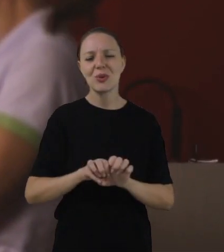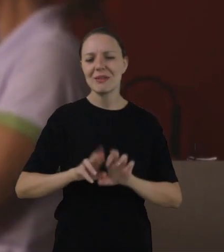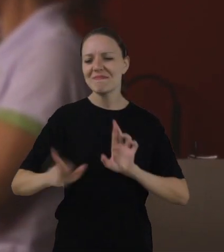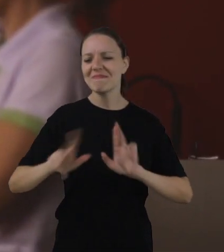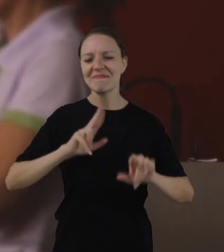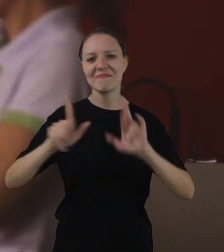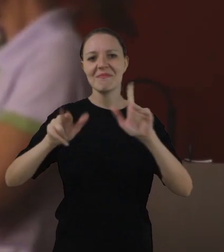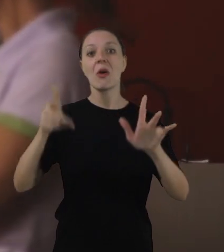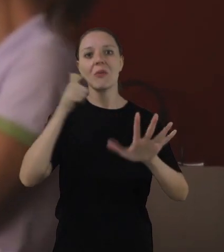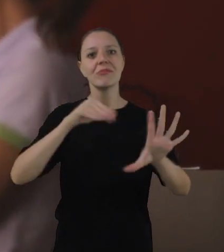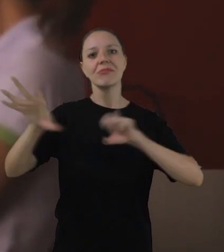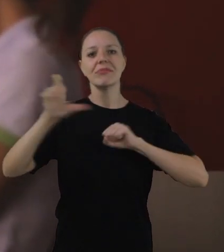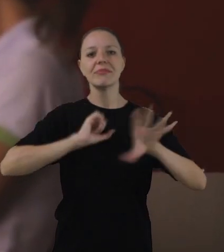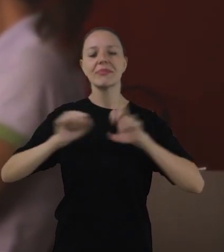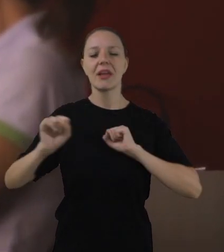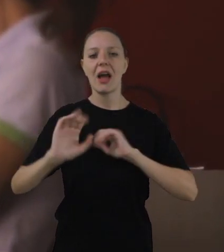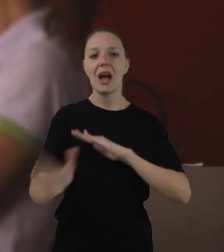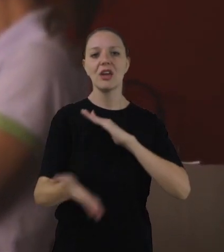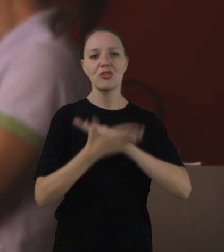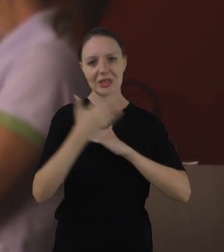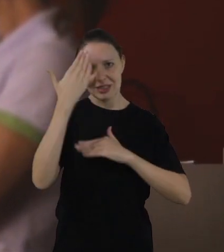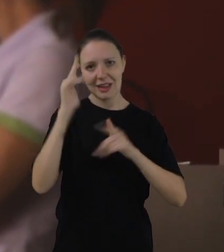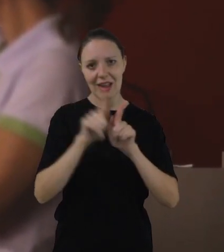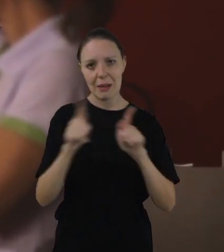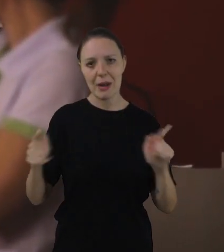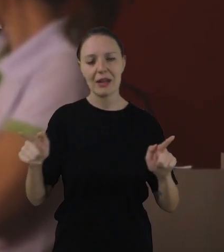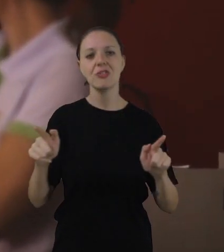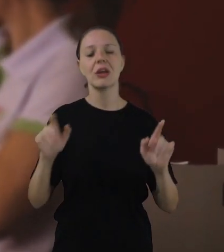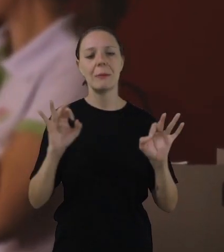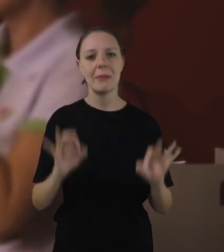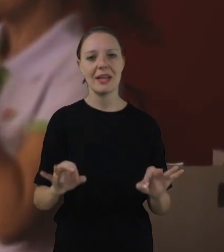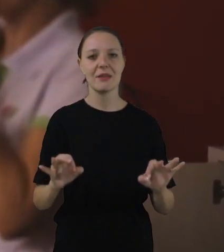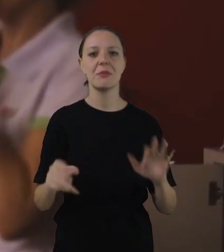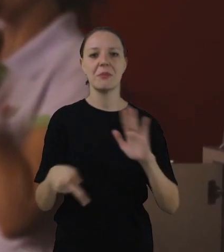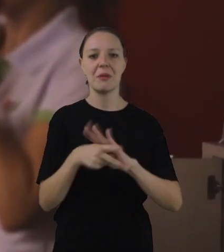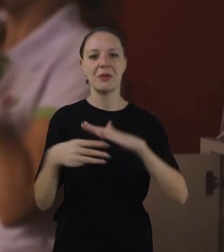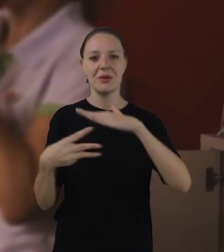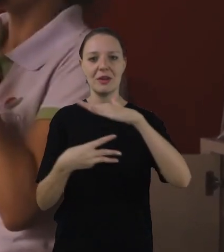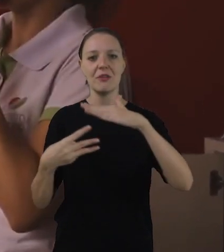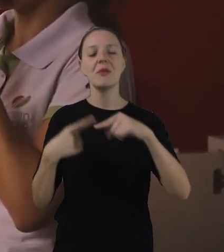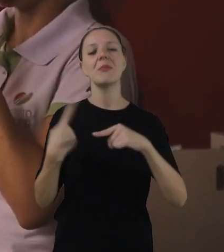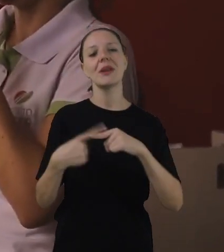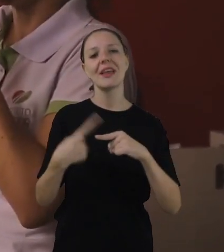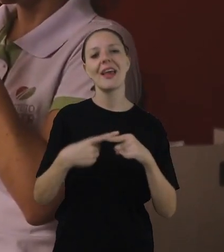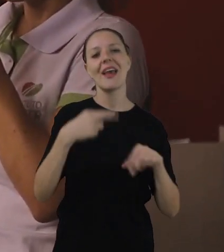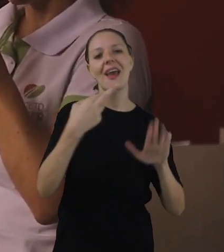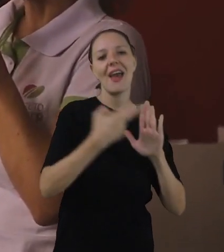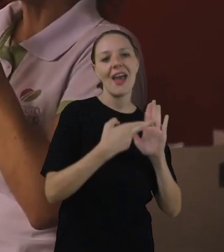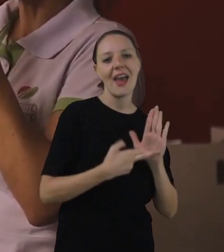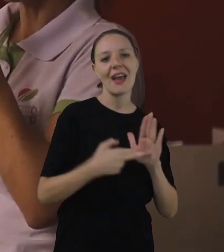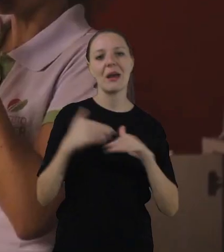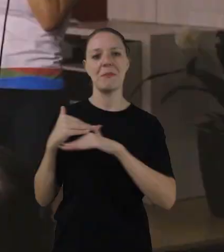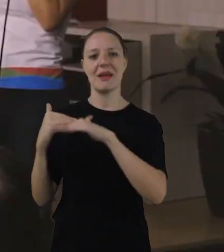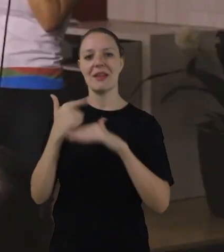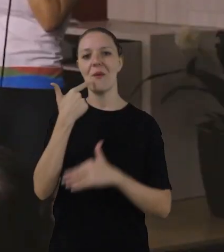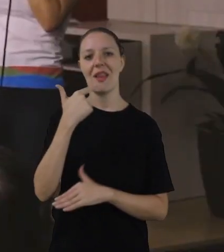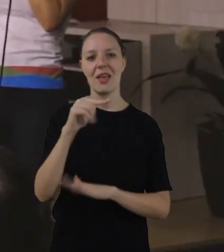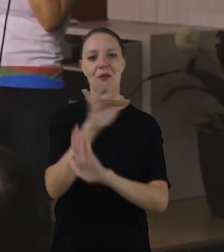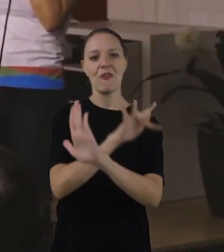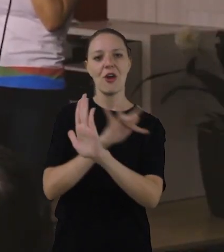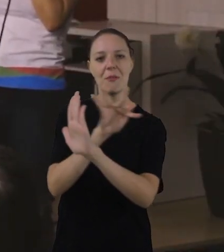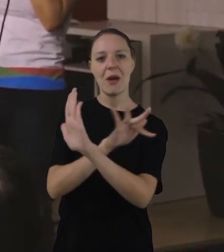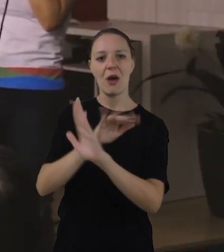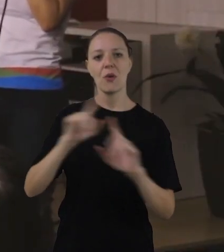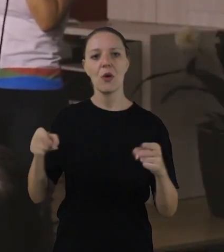da gramática, lá do Trivium, pois ela começa a internalizar as regras e padrões da língua formal. A língua formal, né, a